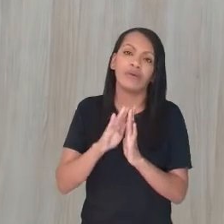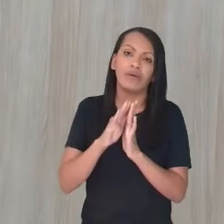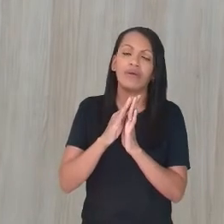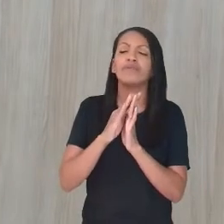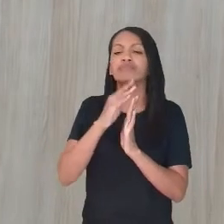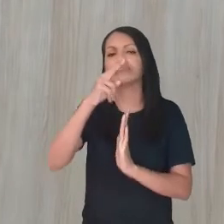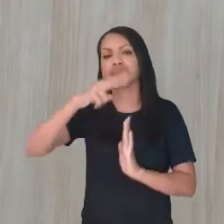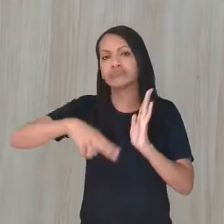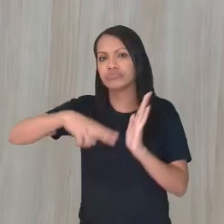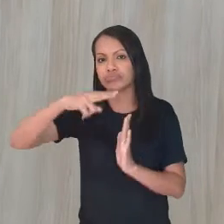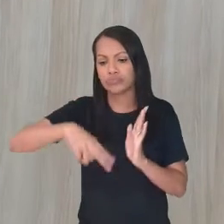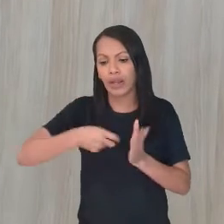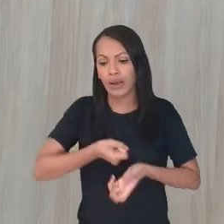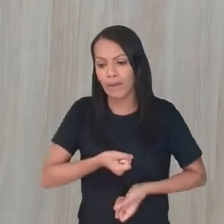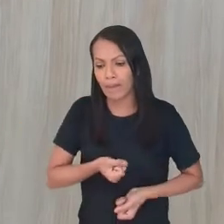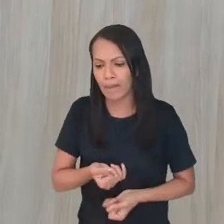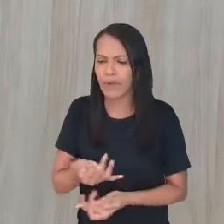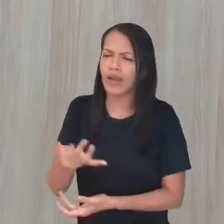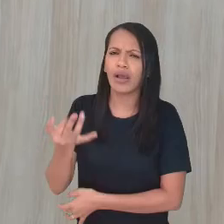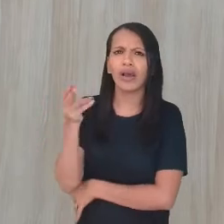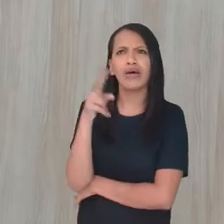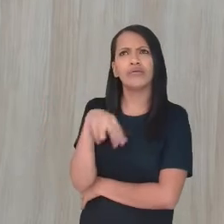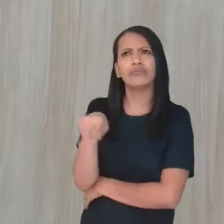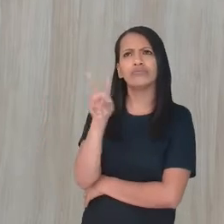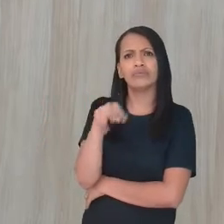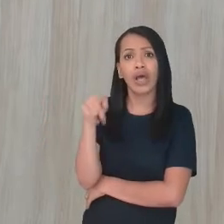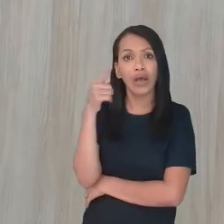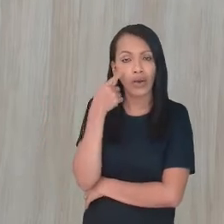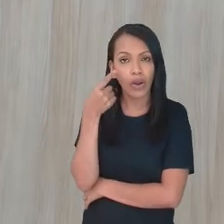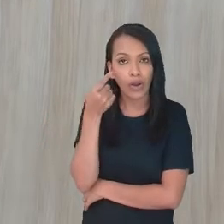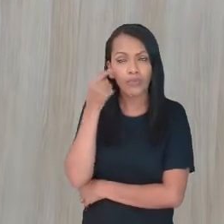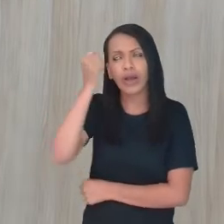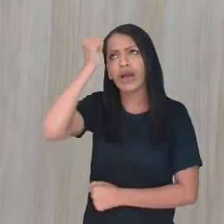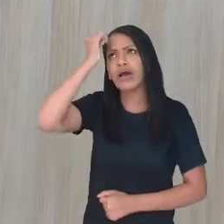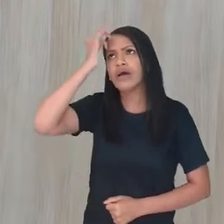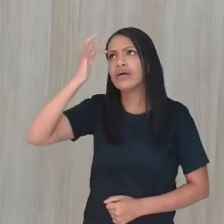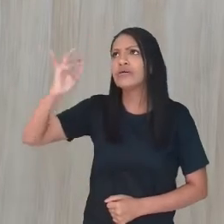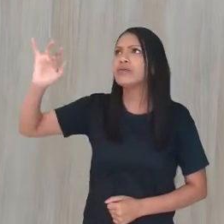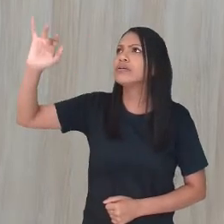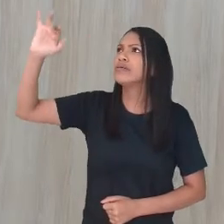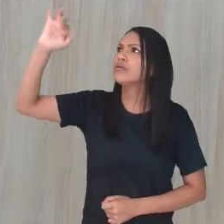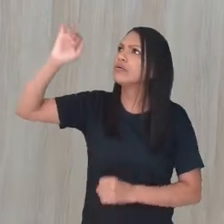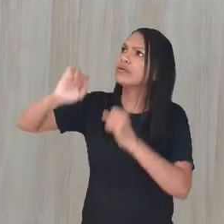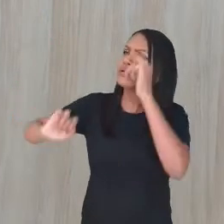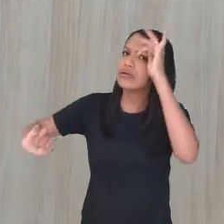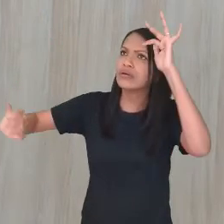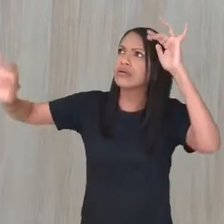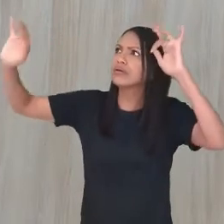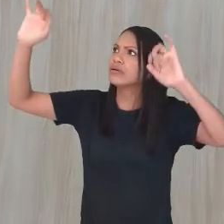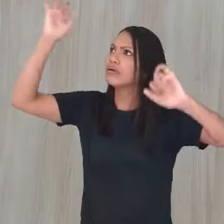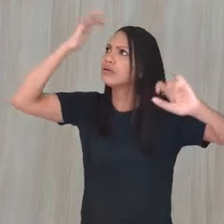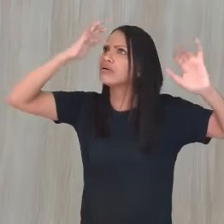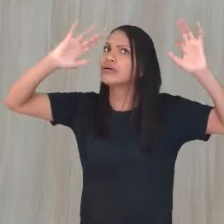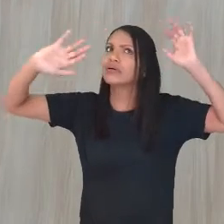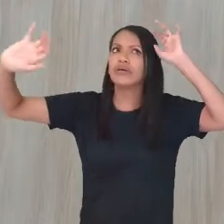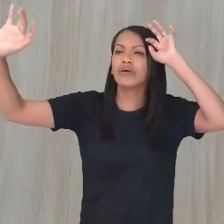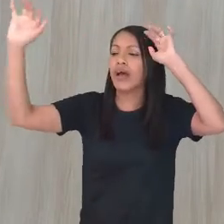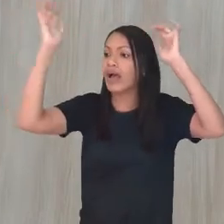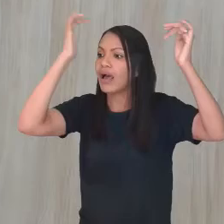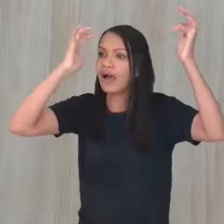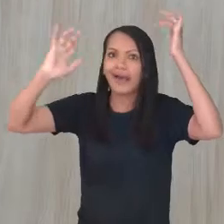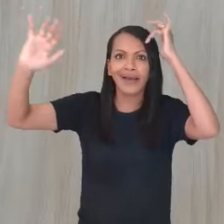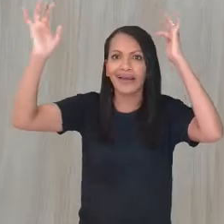da recitação do poema que ele fez, a gente viajou por outro mundo, a gente foi com ele, a gente